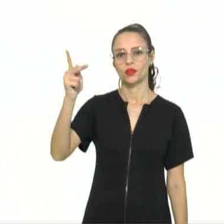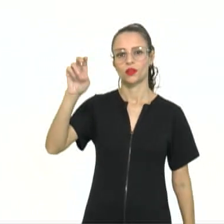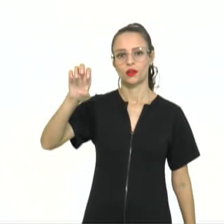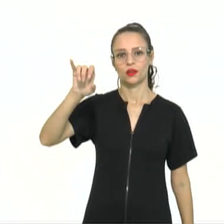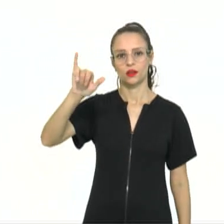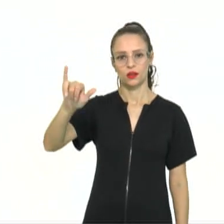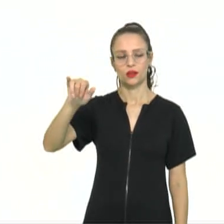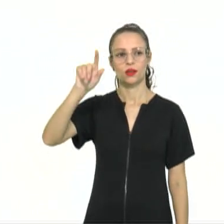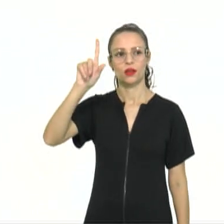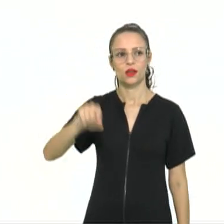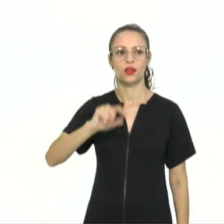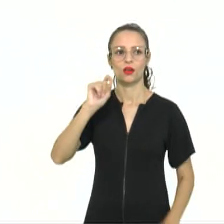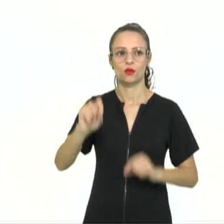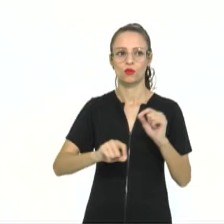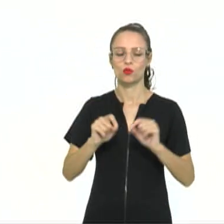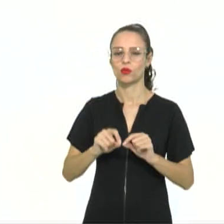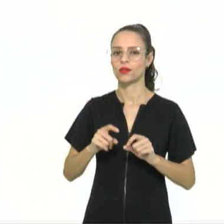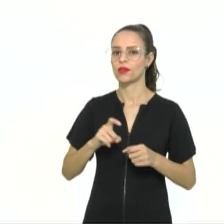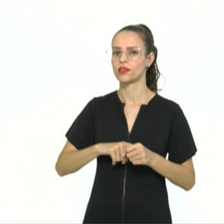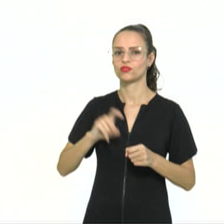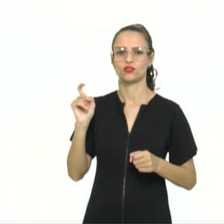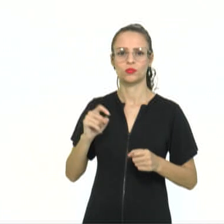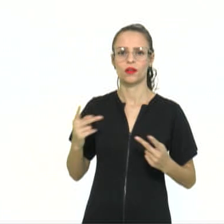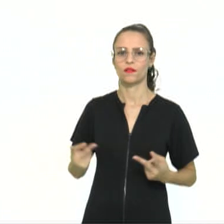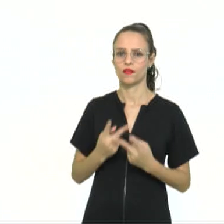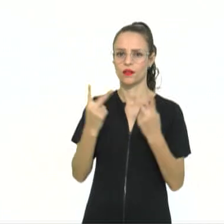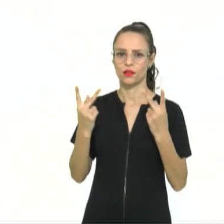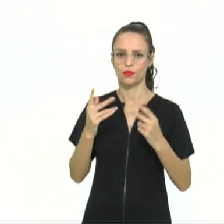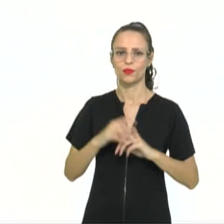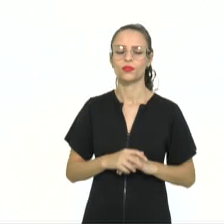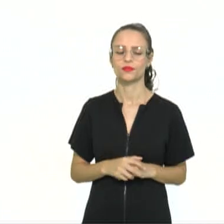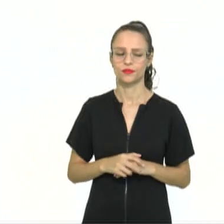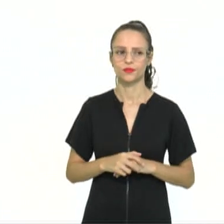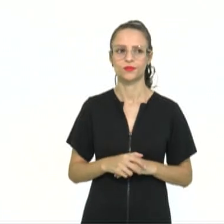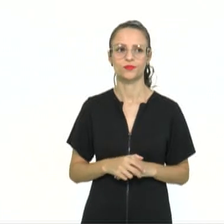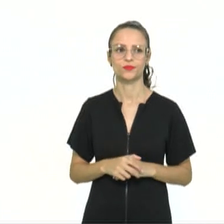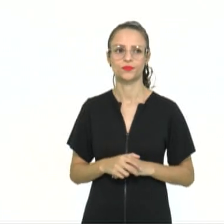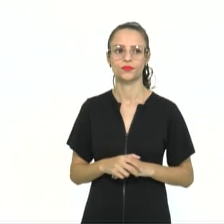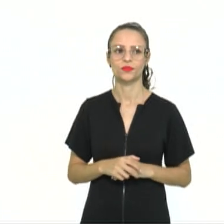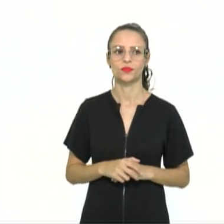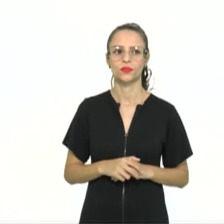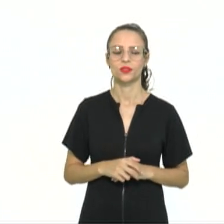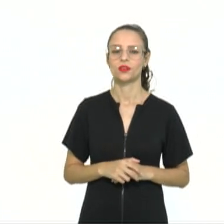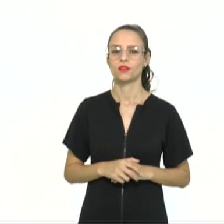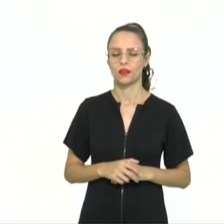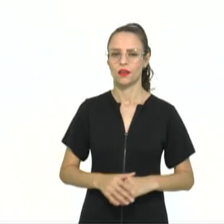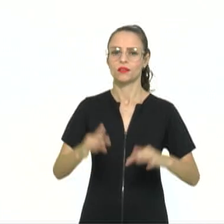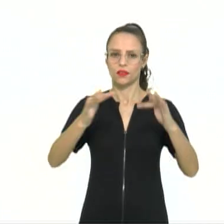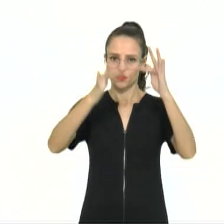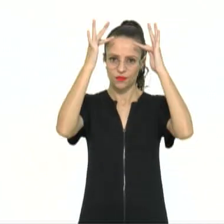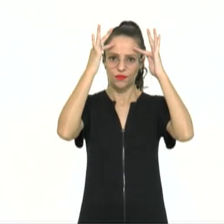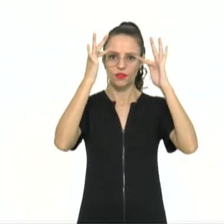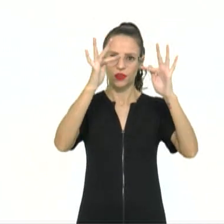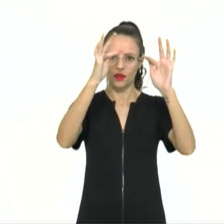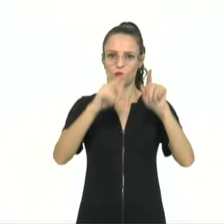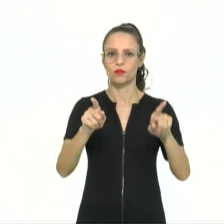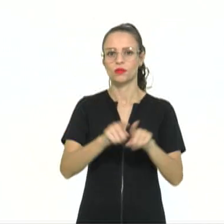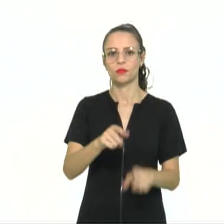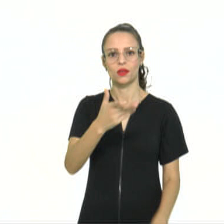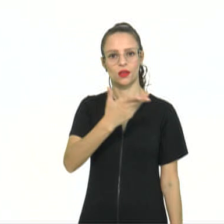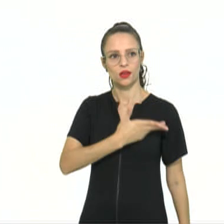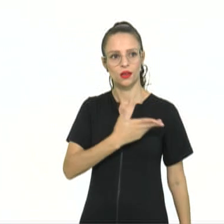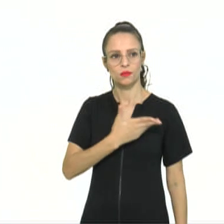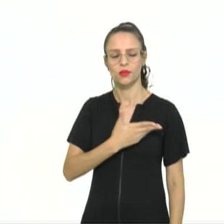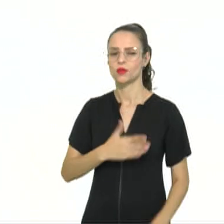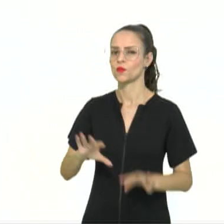Ei, que é desprendido de valores, né? A parte de filosofia do Kung Fu. O Ei, então, é ser fiel e amigo, estando